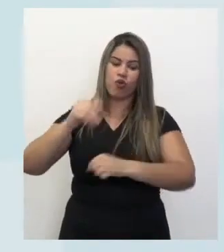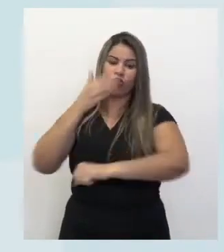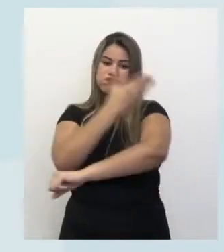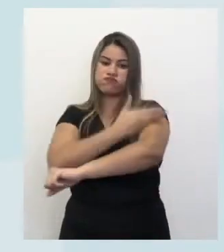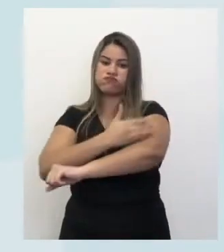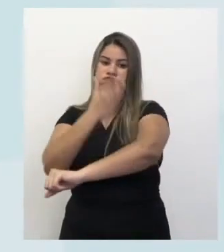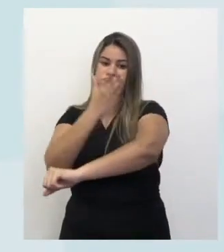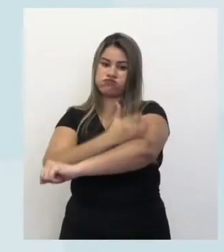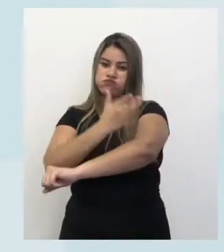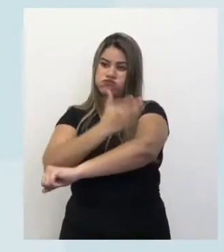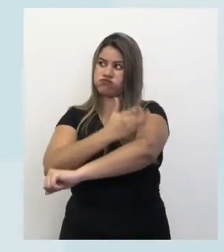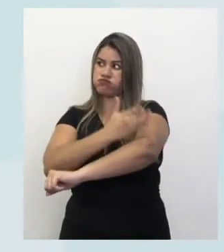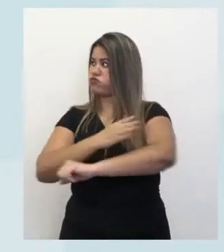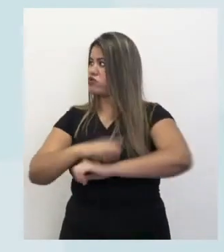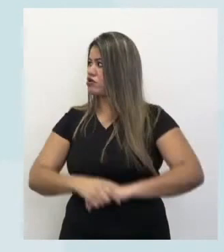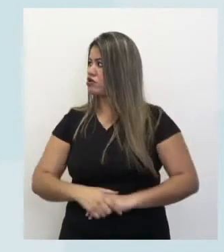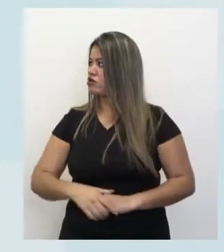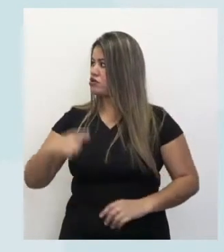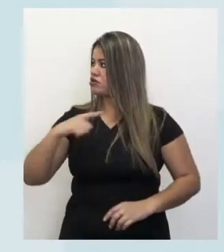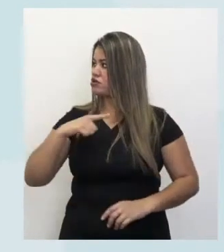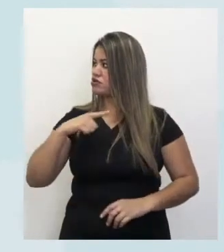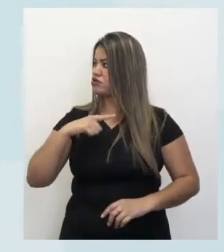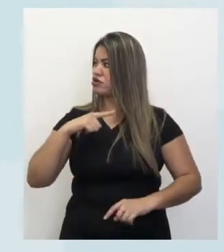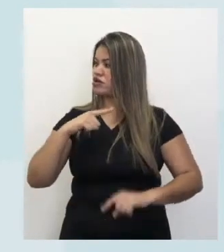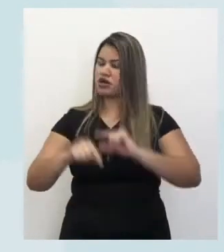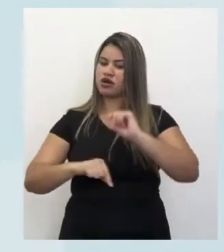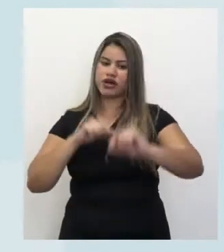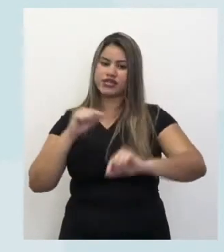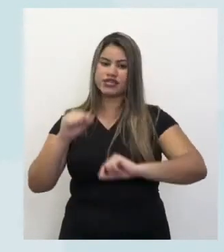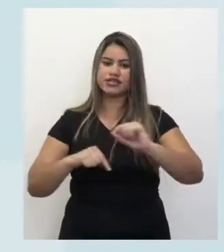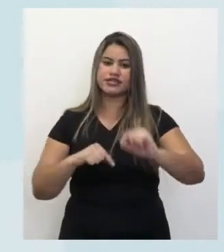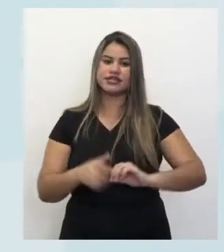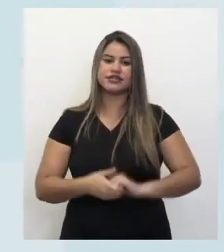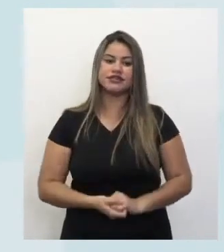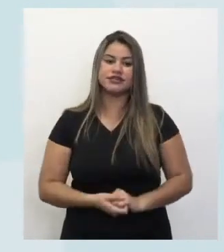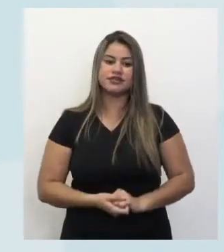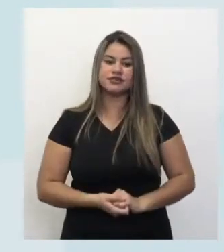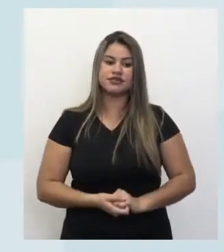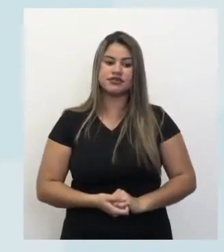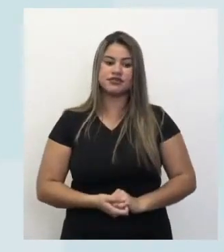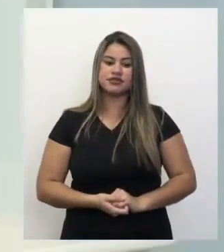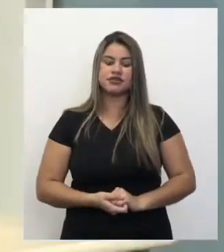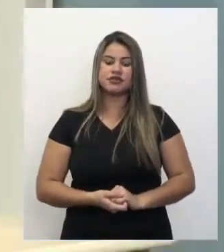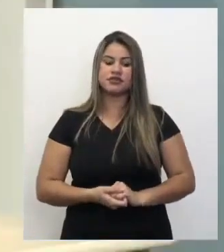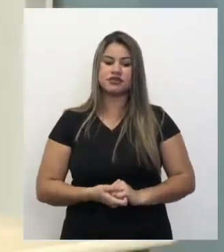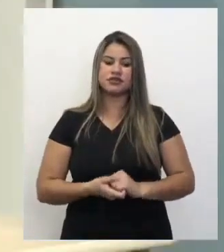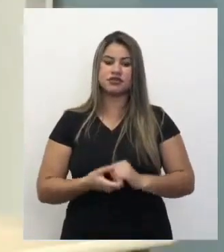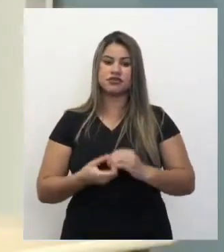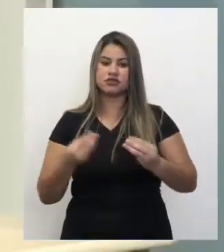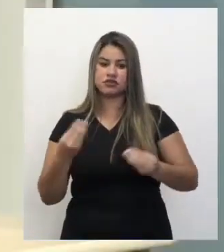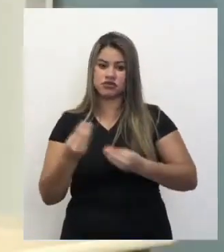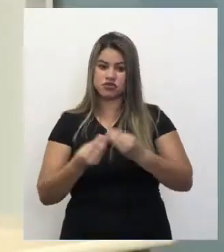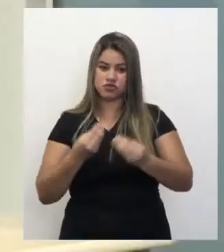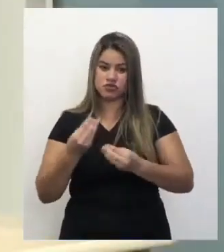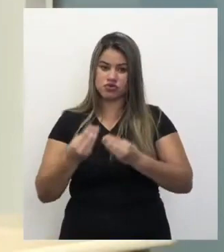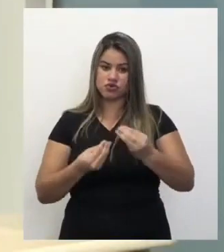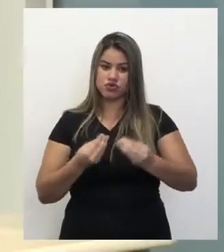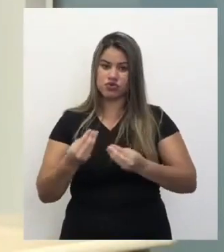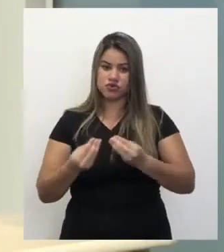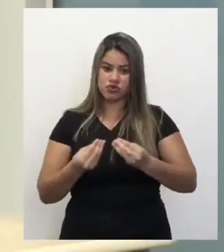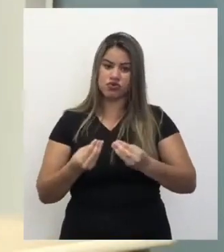medieval. Inclusive, tem lá os famosos monges copistas, né, que tinham como função transcrever